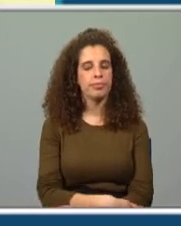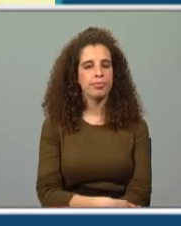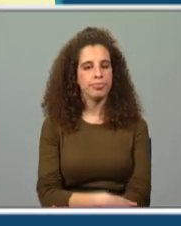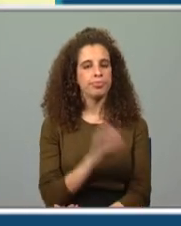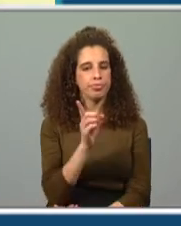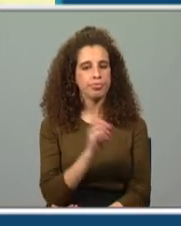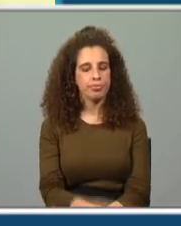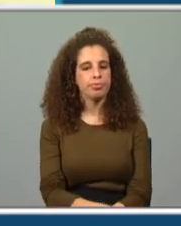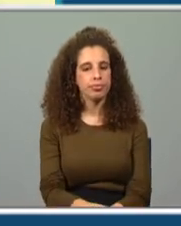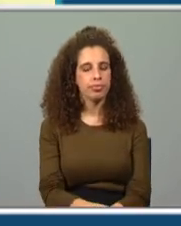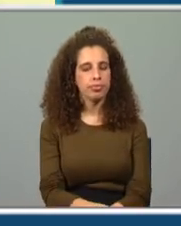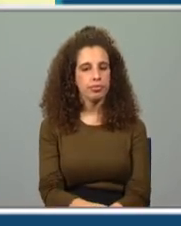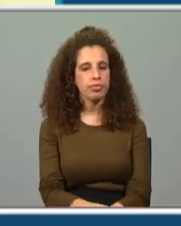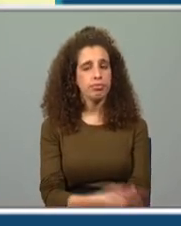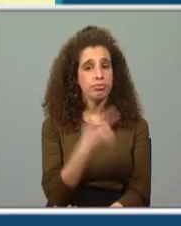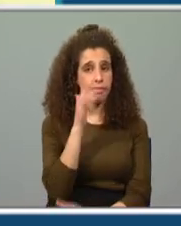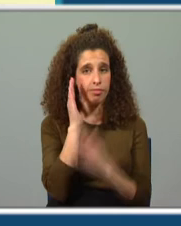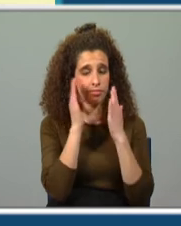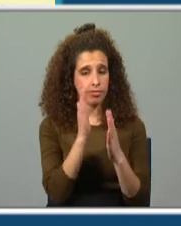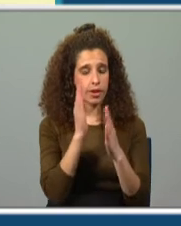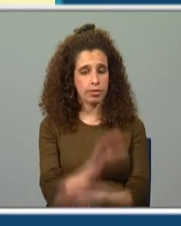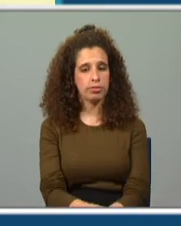Então, vamos a isto. Prestem atenção.